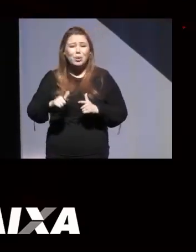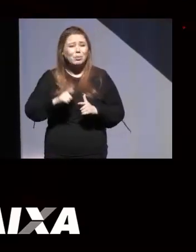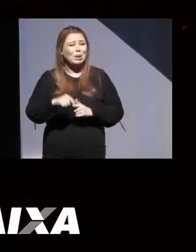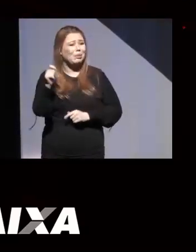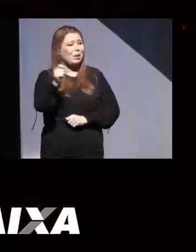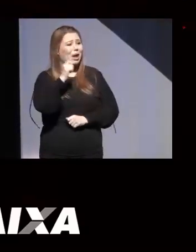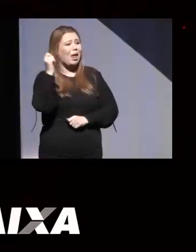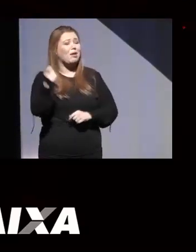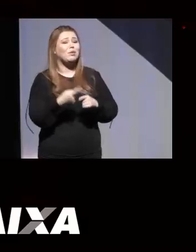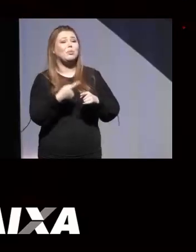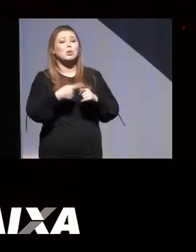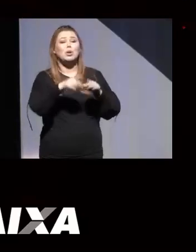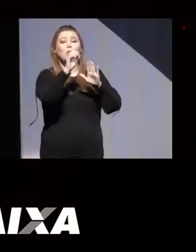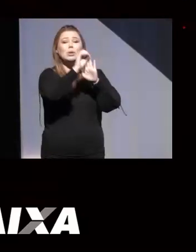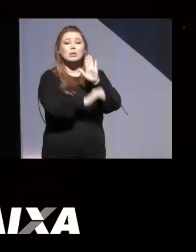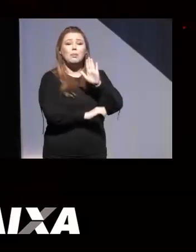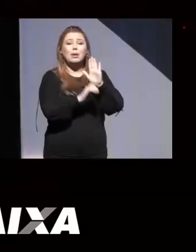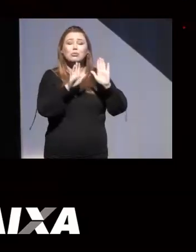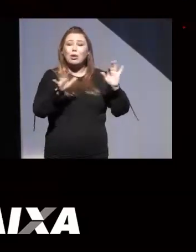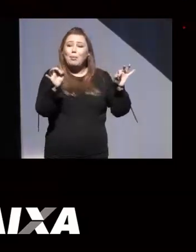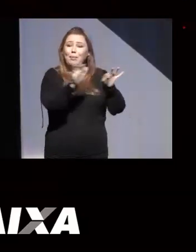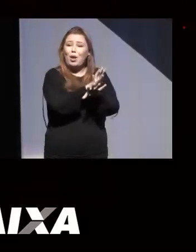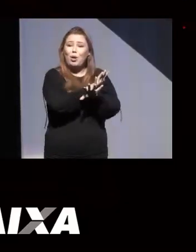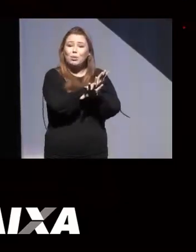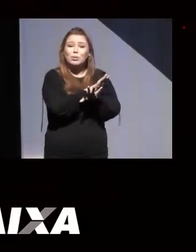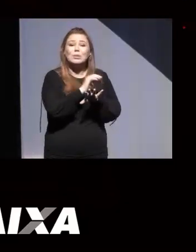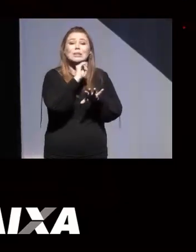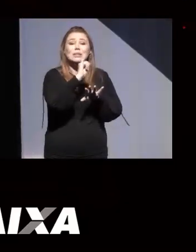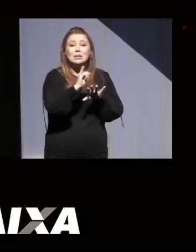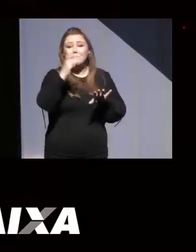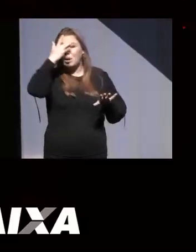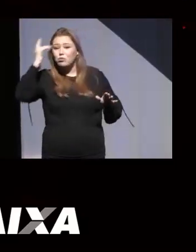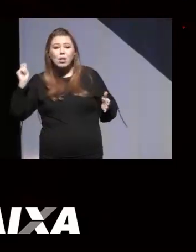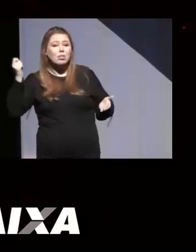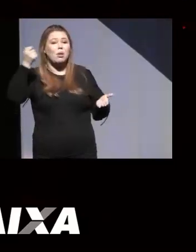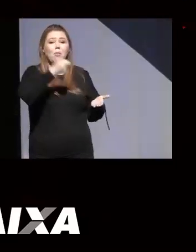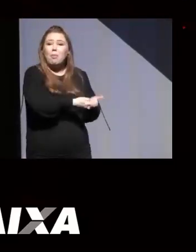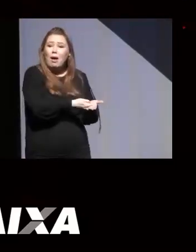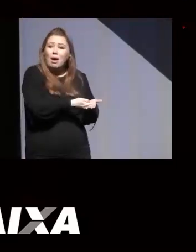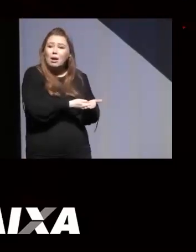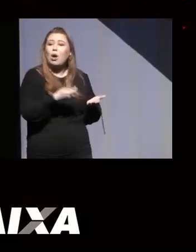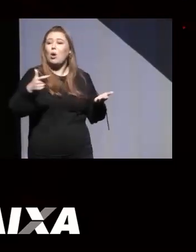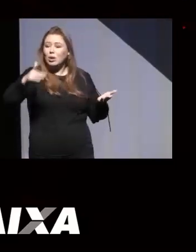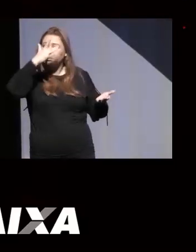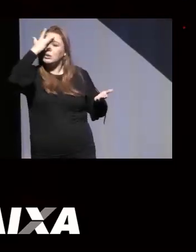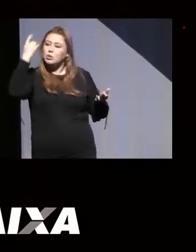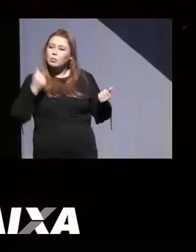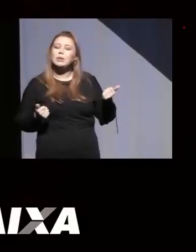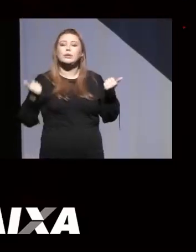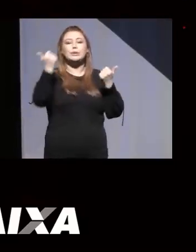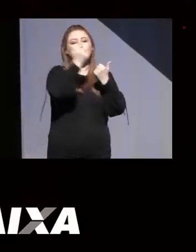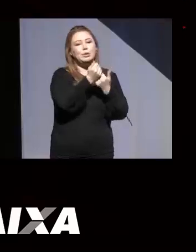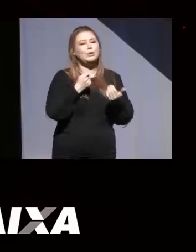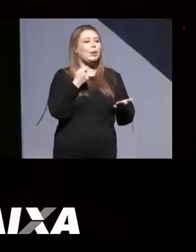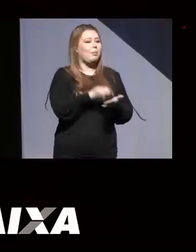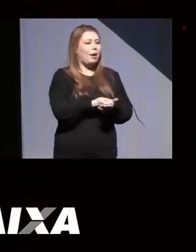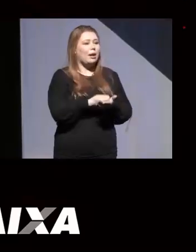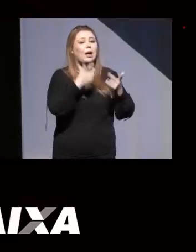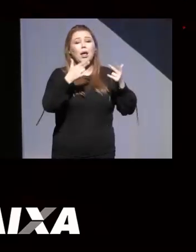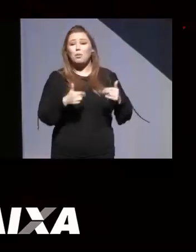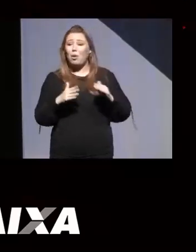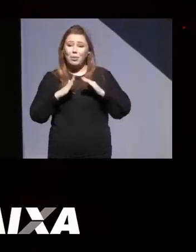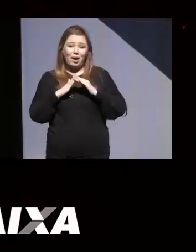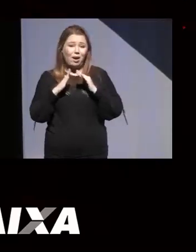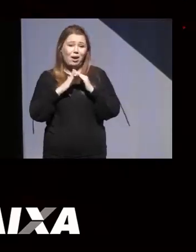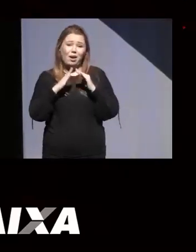porque o orçamento é uma coisa fechada. Se alguns deixam de pagar, outros vão ter que pagar por eles. É como o orçamento